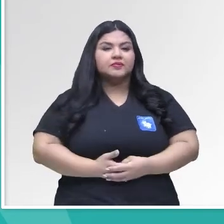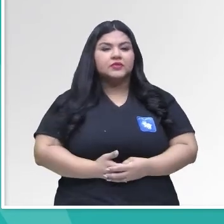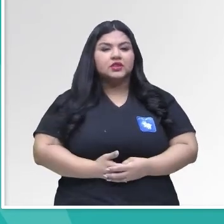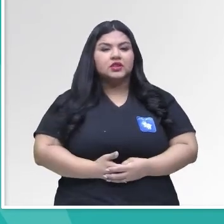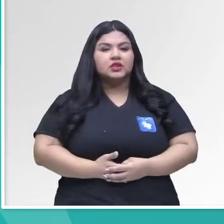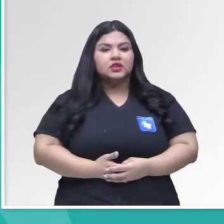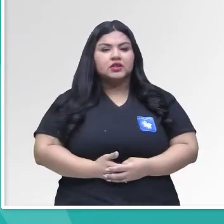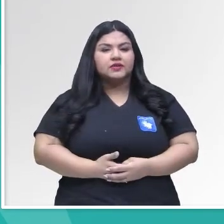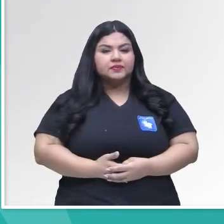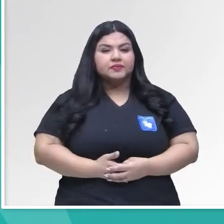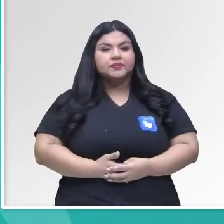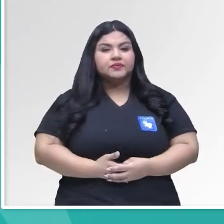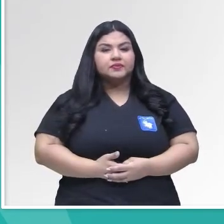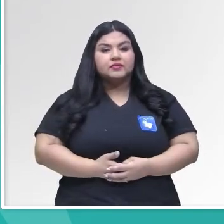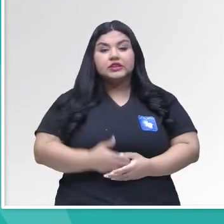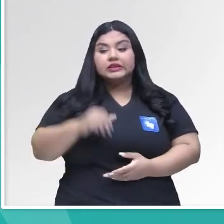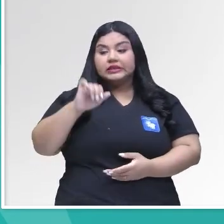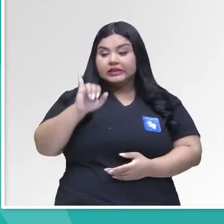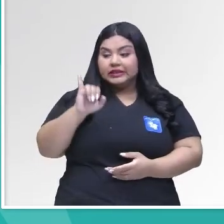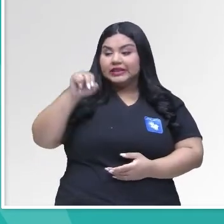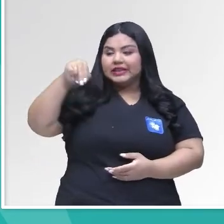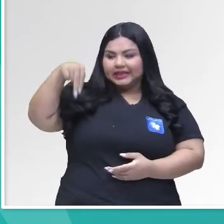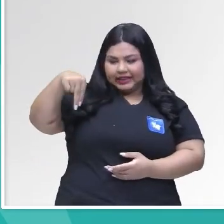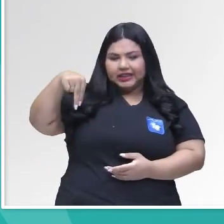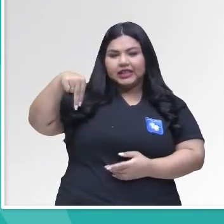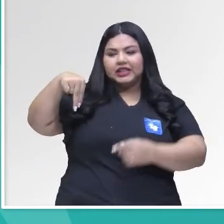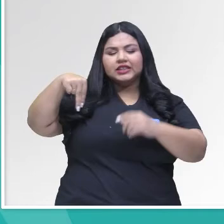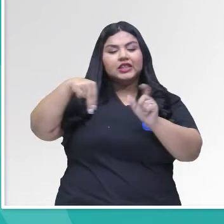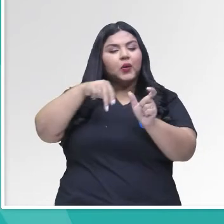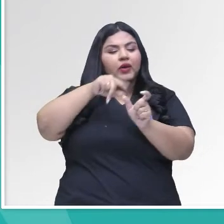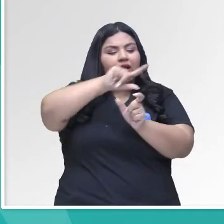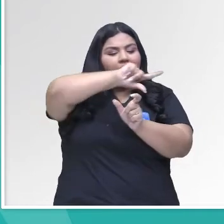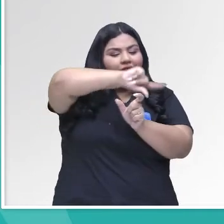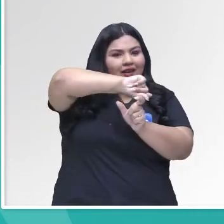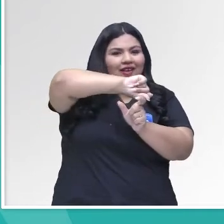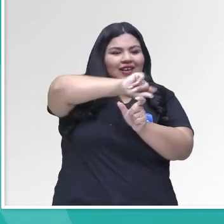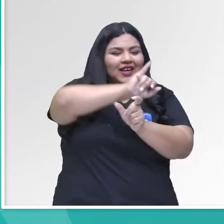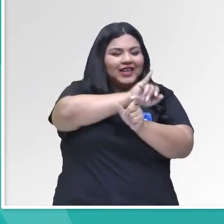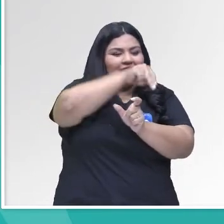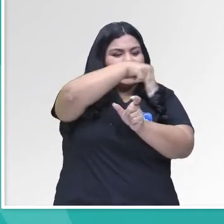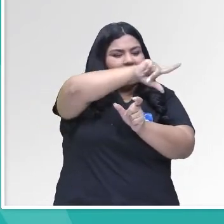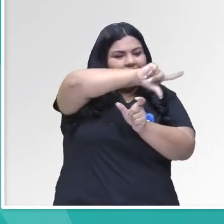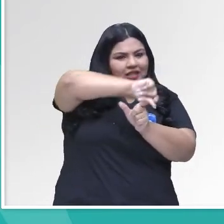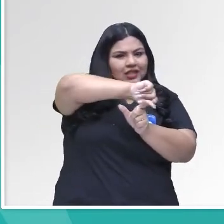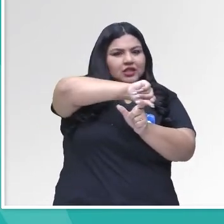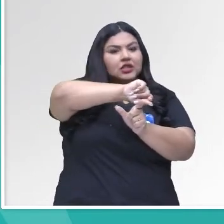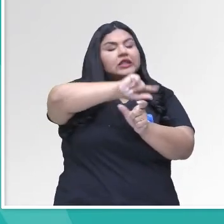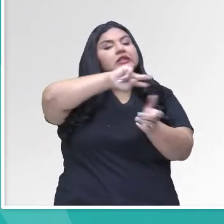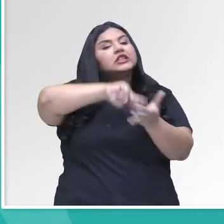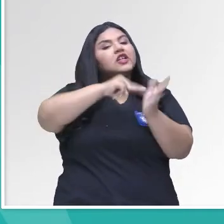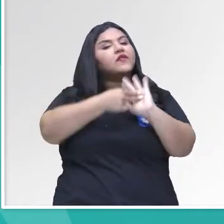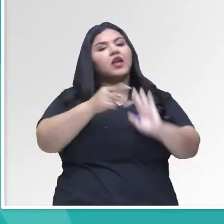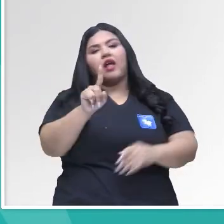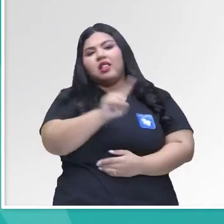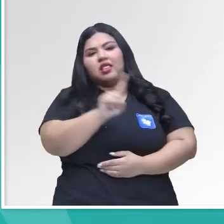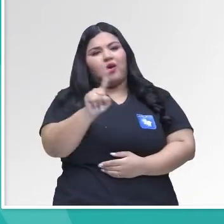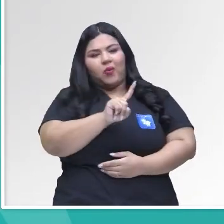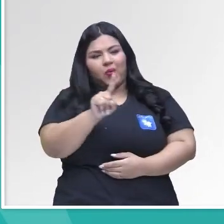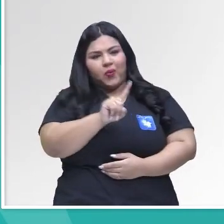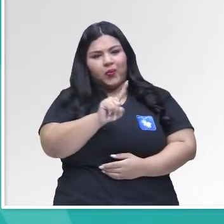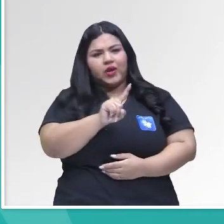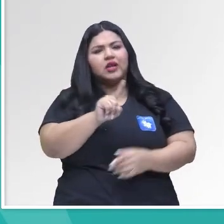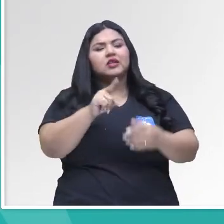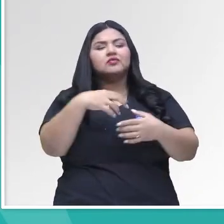Esse IN, que é chamado de prefixo na língua portuguesa, ele tem o valor de não. Tal do valor semântico também,